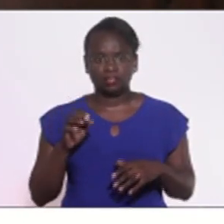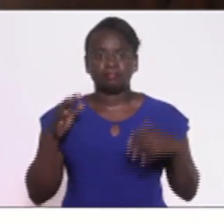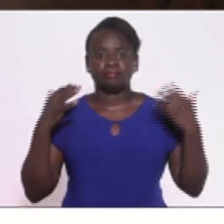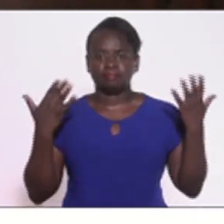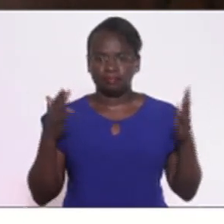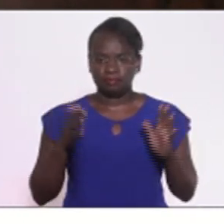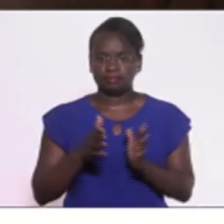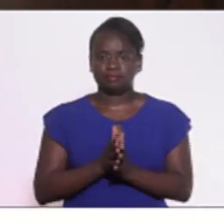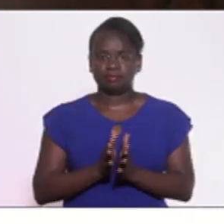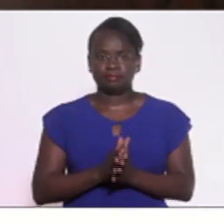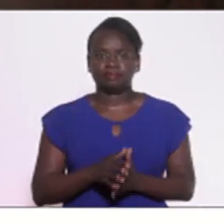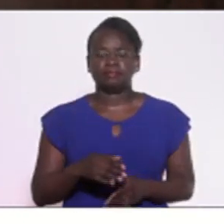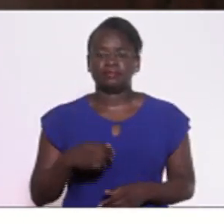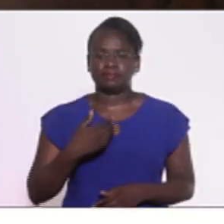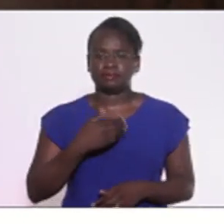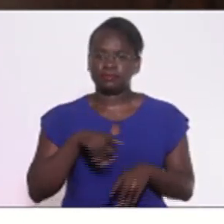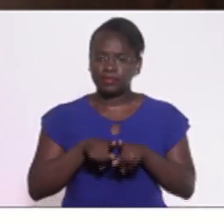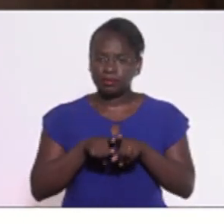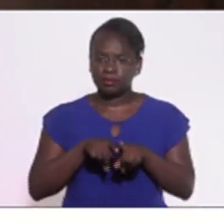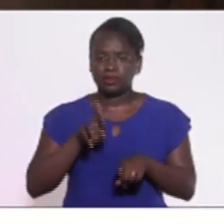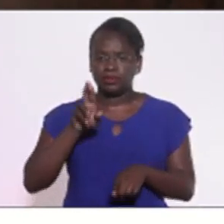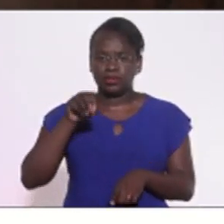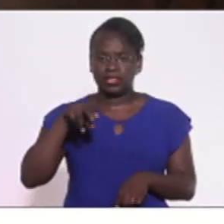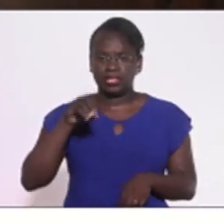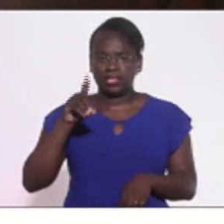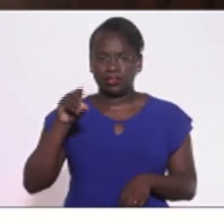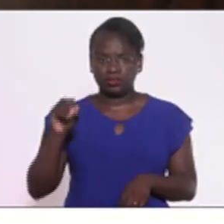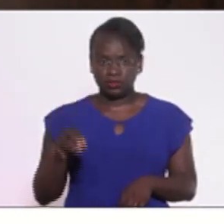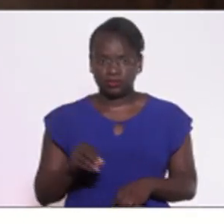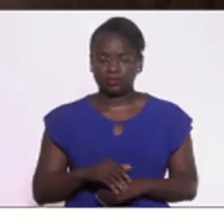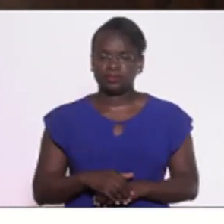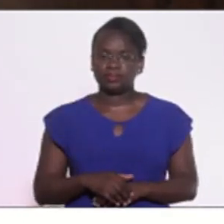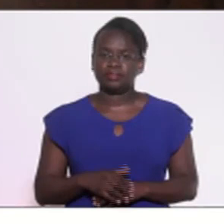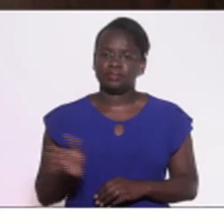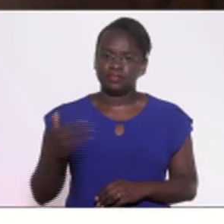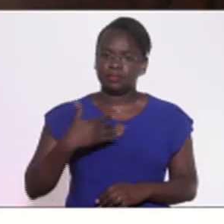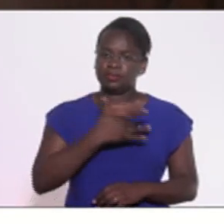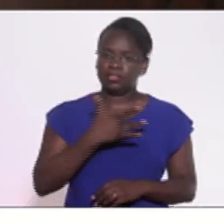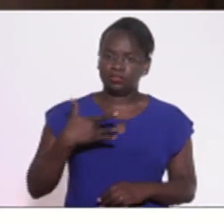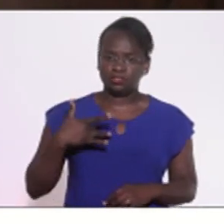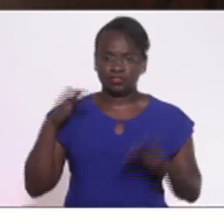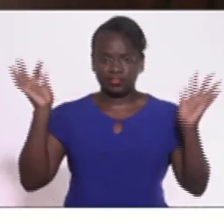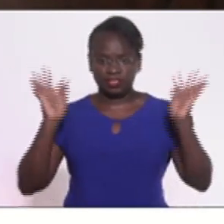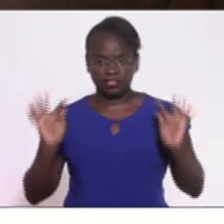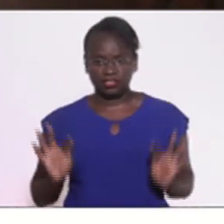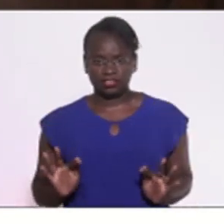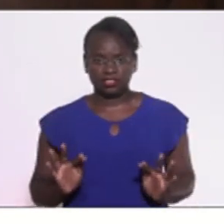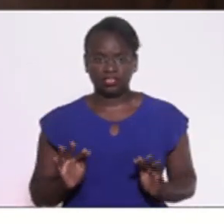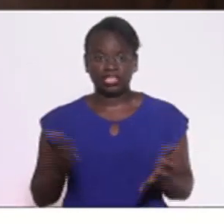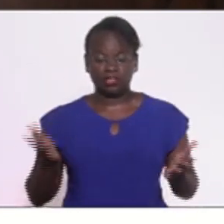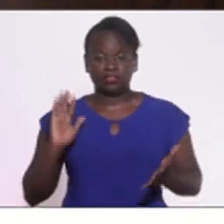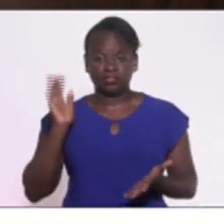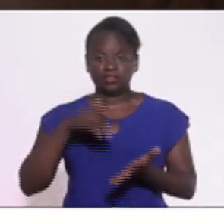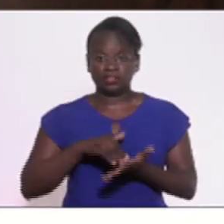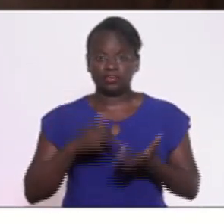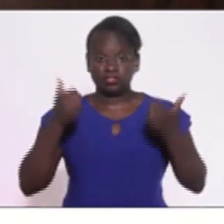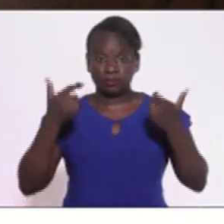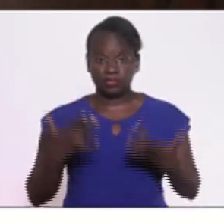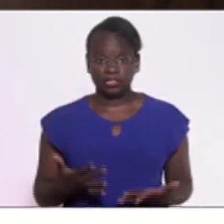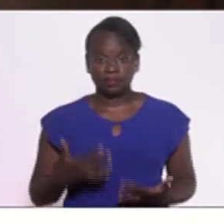irmão Ronaldo Gomes Leves. Vamos lá, saúde, felicidades. Eu vou encerrar fazendo